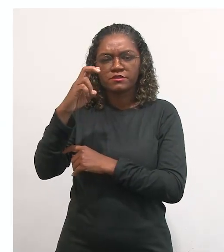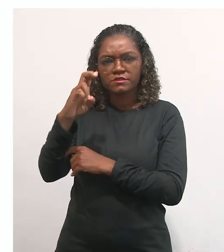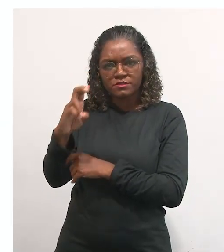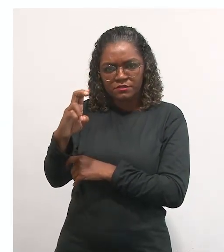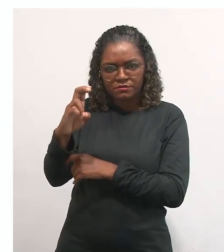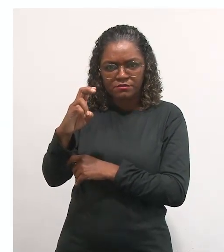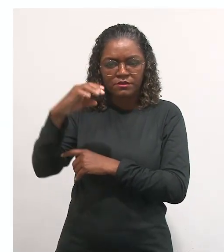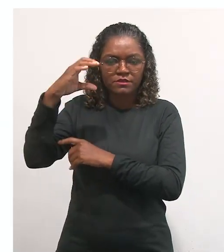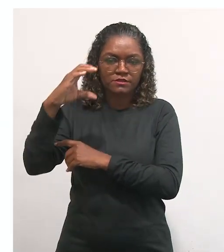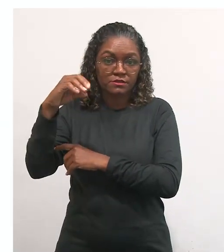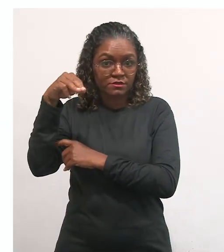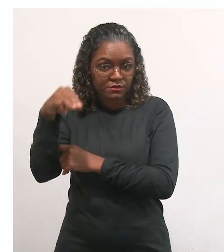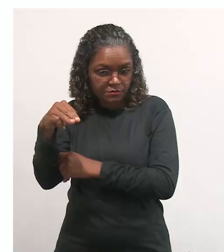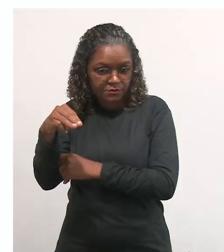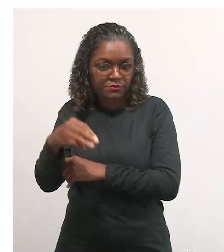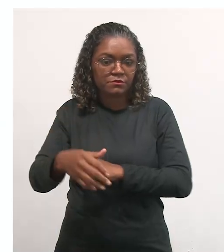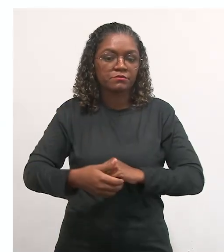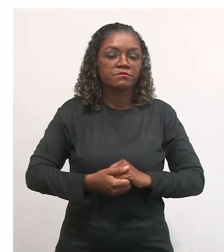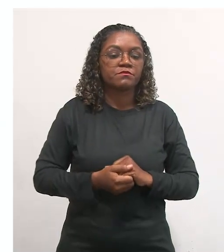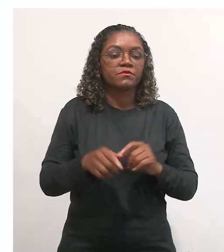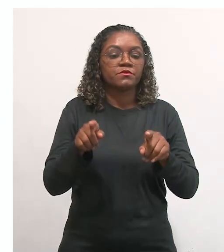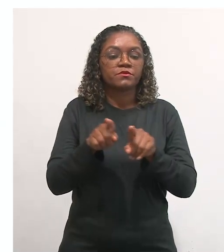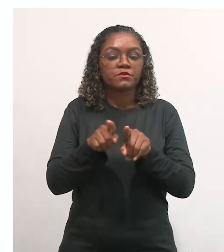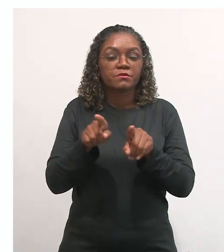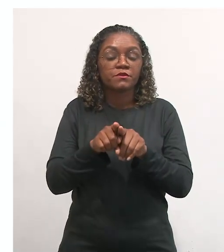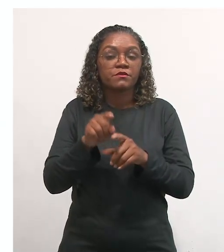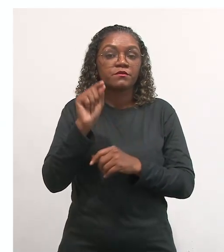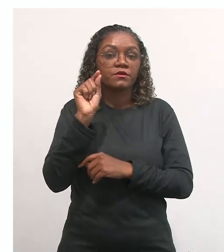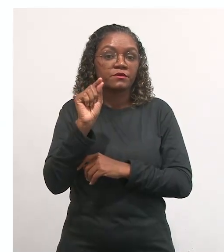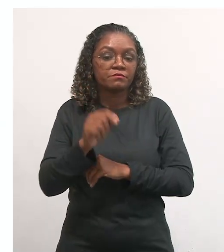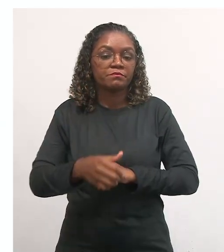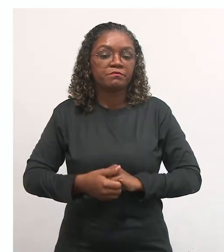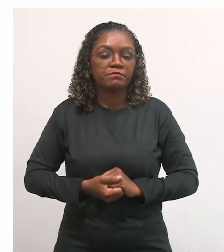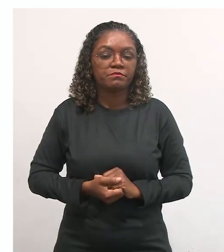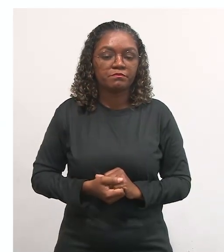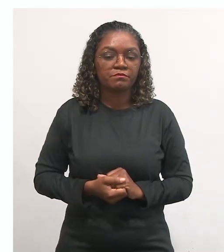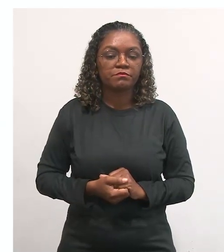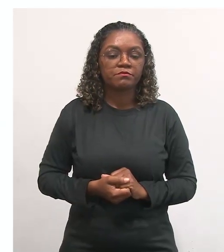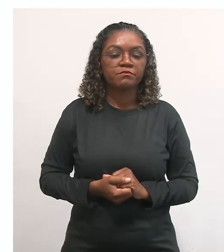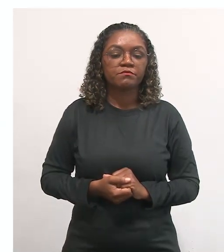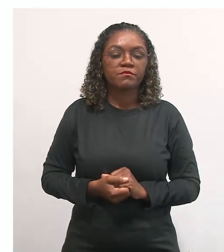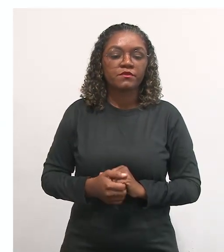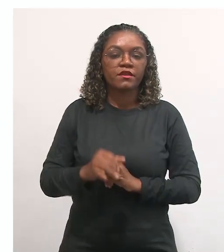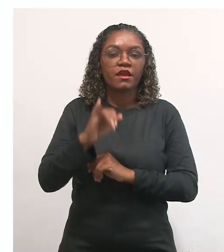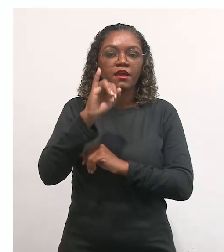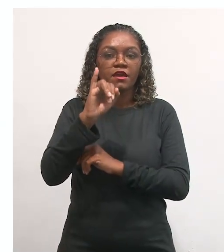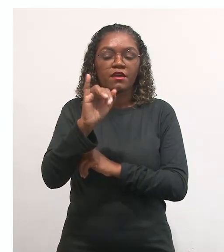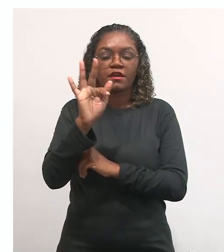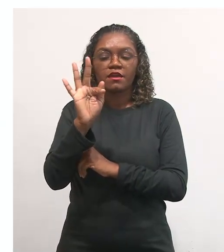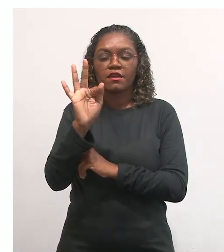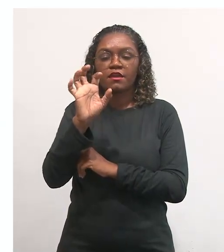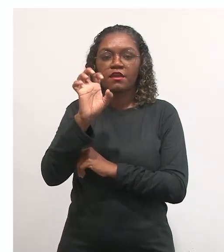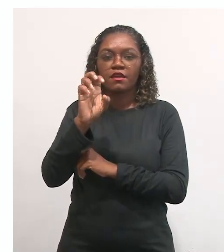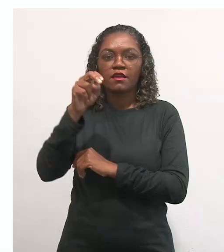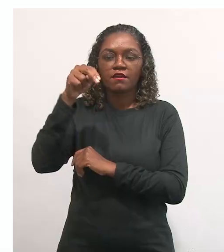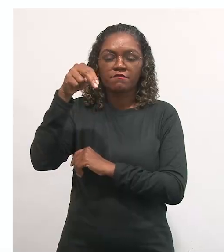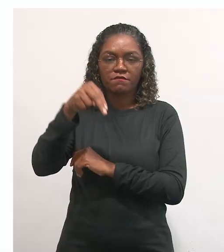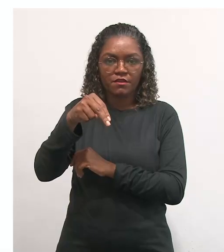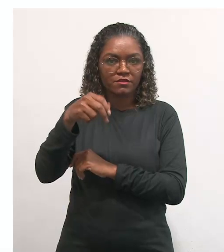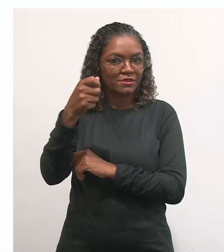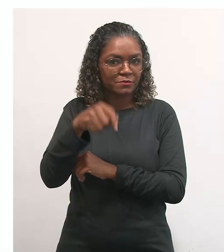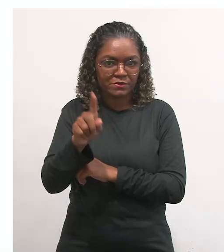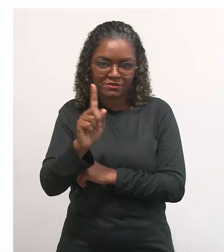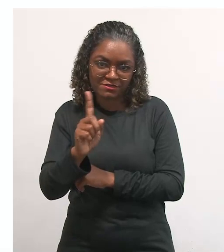esquerda um toque de tabulação do teclado sem I fenação sem ifen né no texto da margem